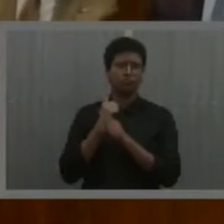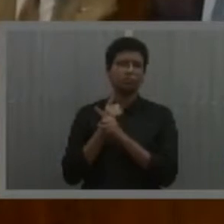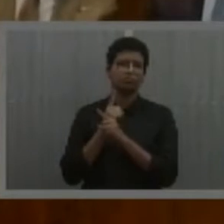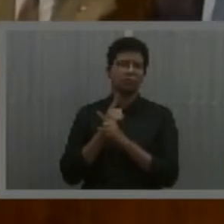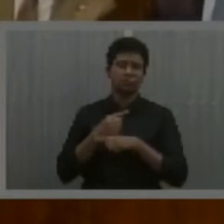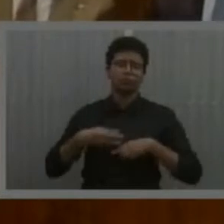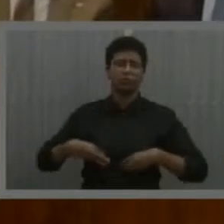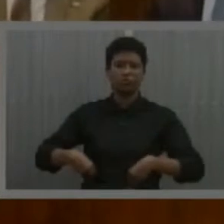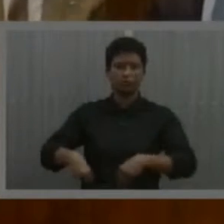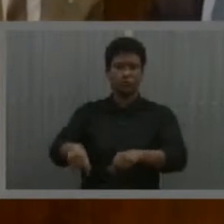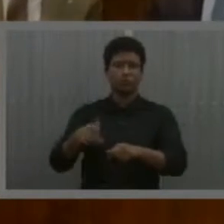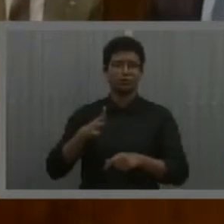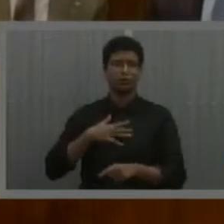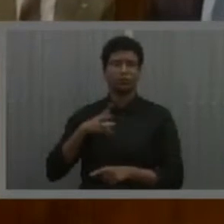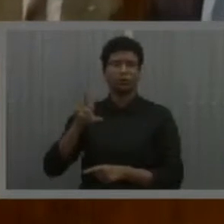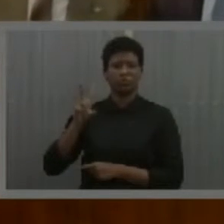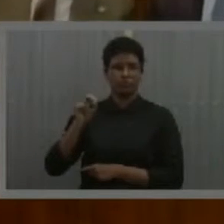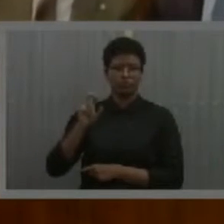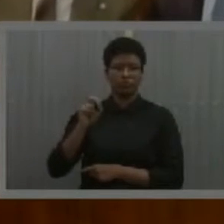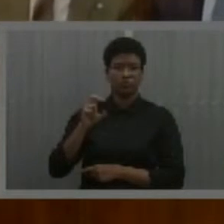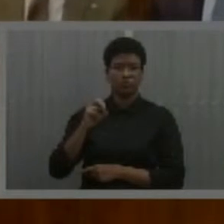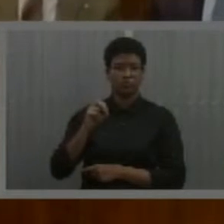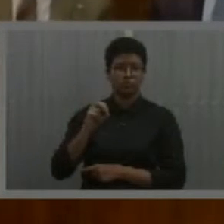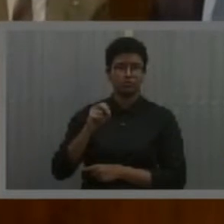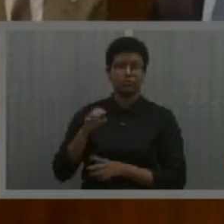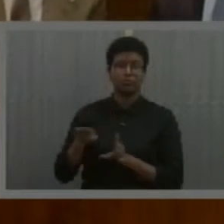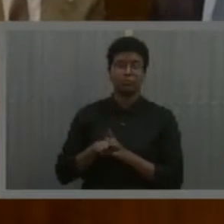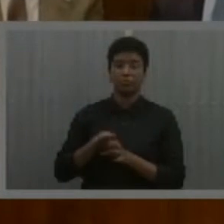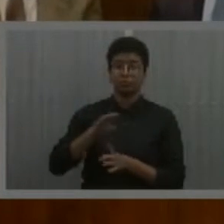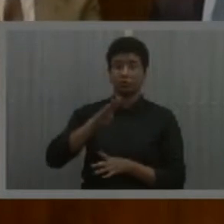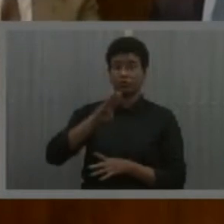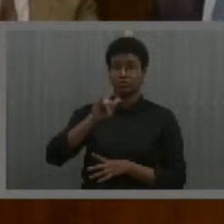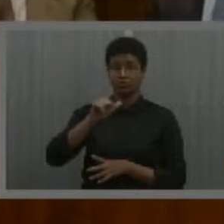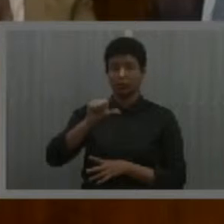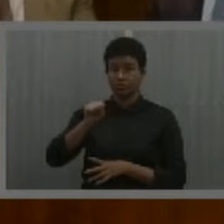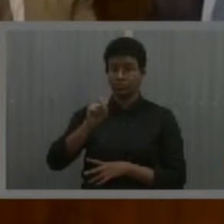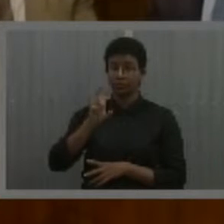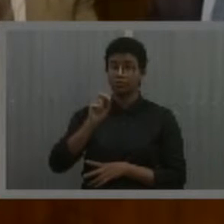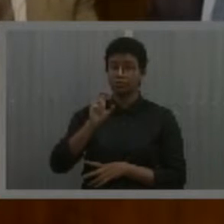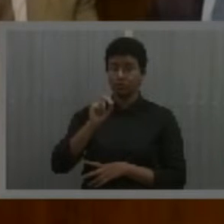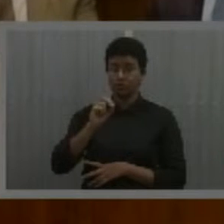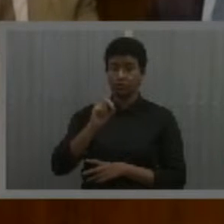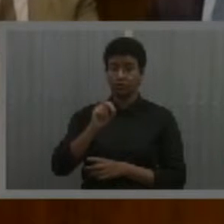a terra de meus avós e bisavós paternos.